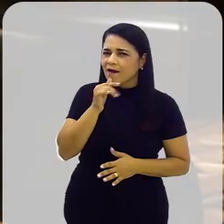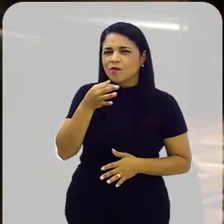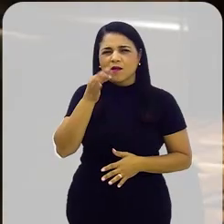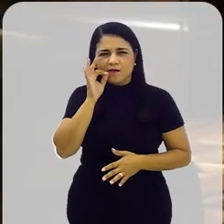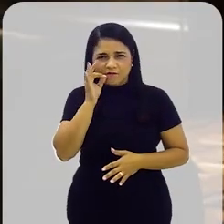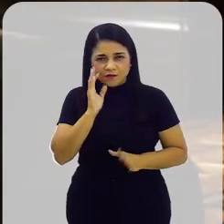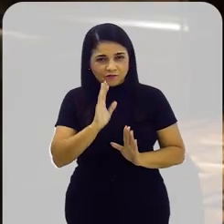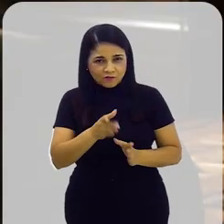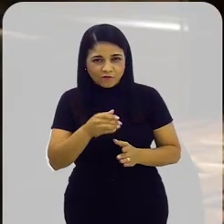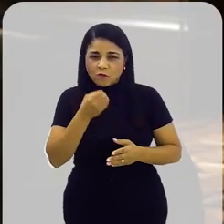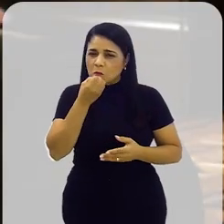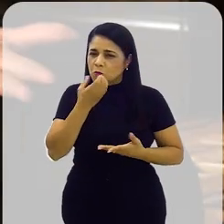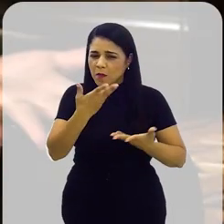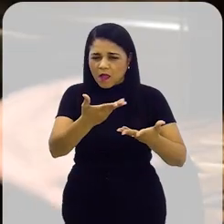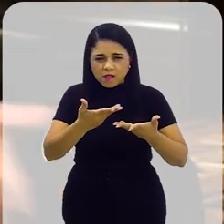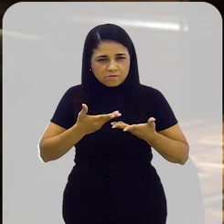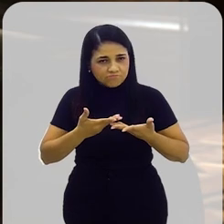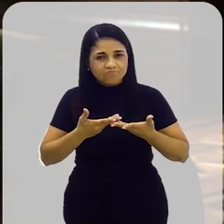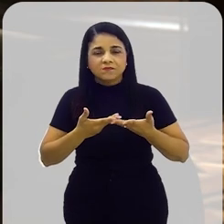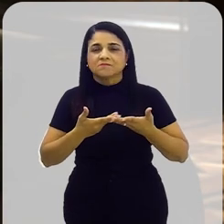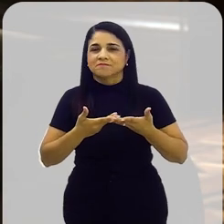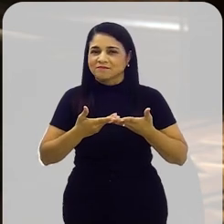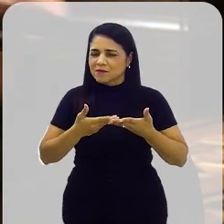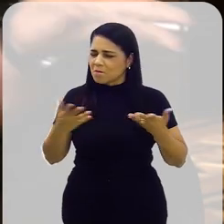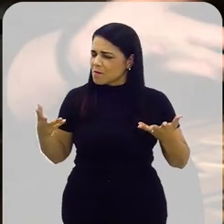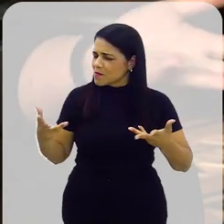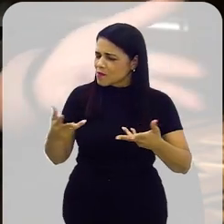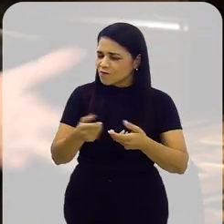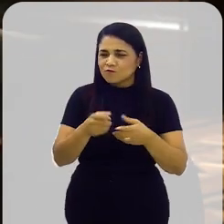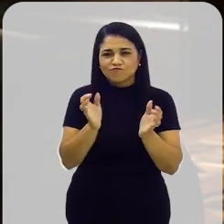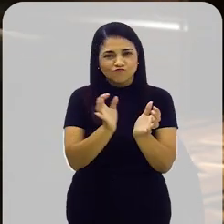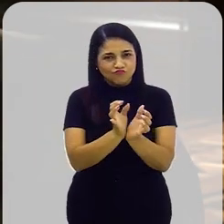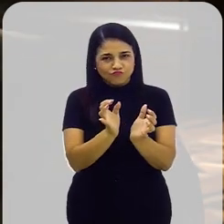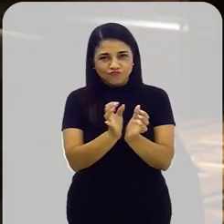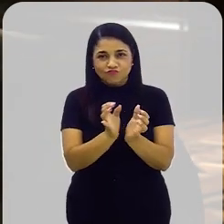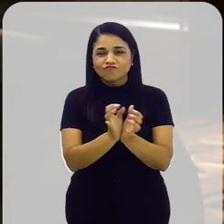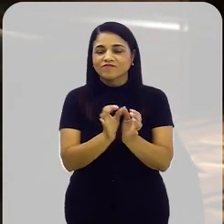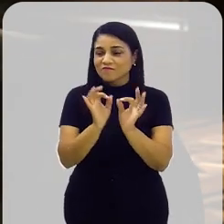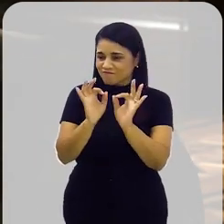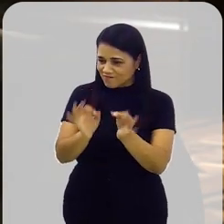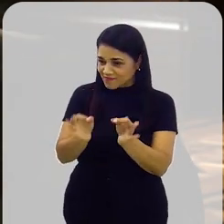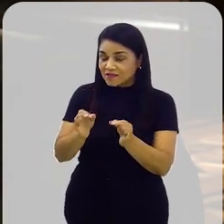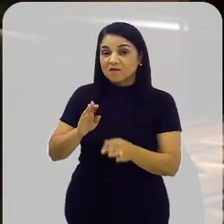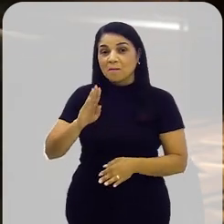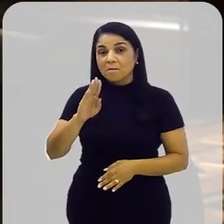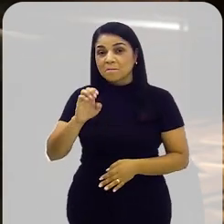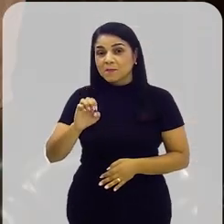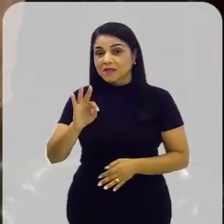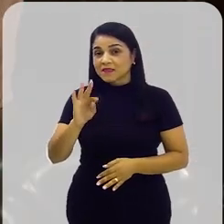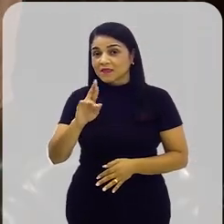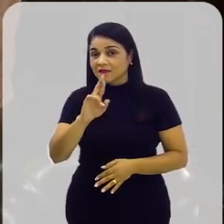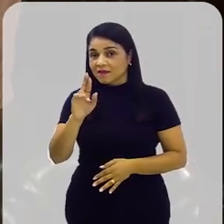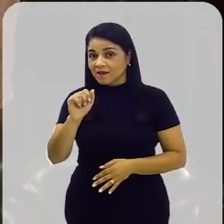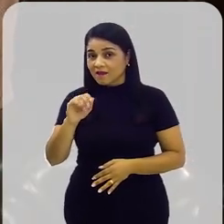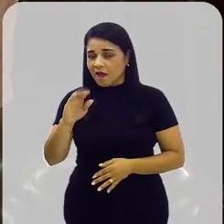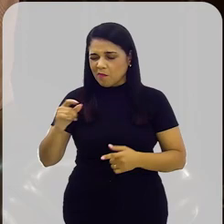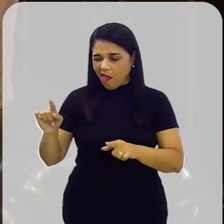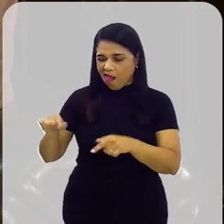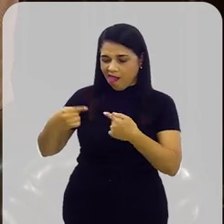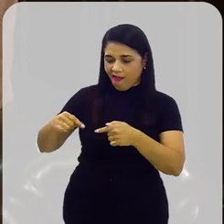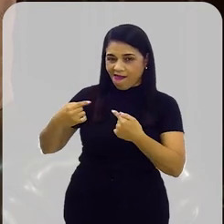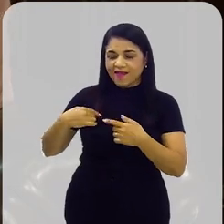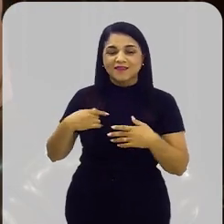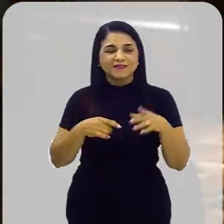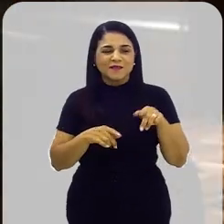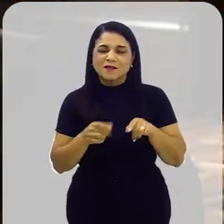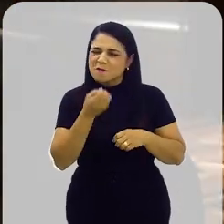um cafezinho. Fui muito bem recebida, essa equipe foi maravilhosa, lógico. Essa turma aqui é maravilhosa mesmo. Beterraba já estava me zoando, já, né? Ah, beterraba a